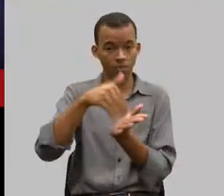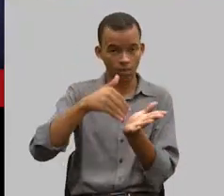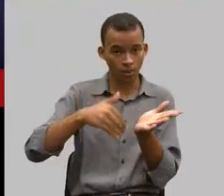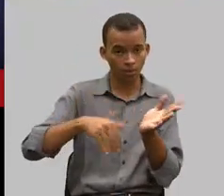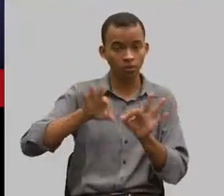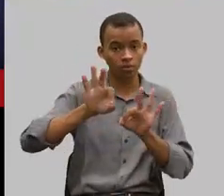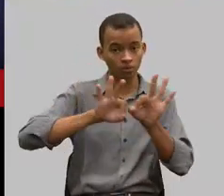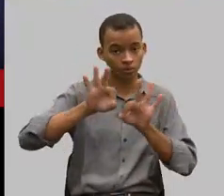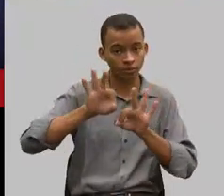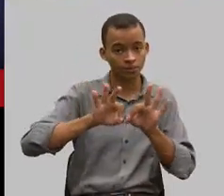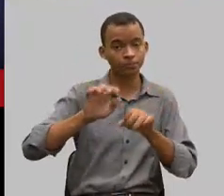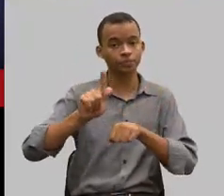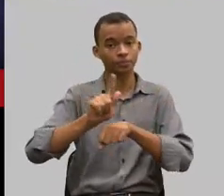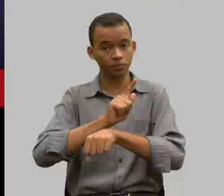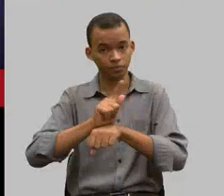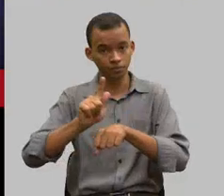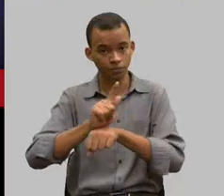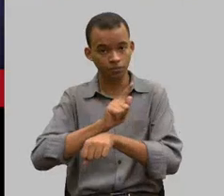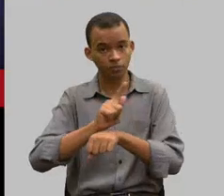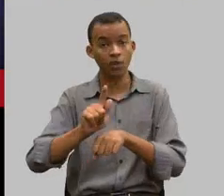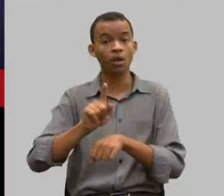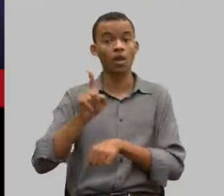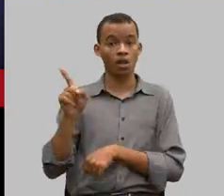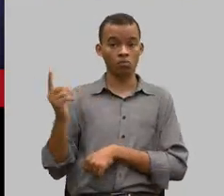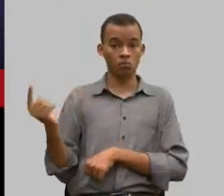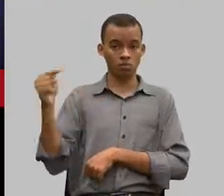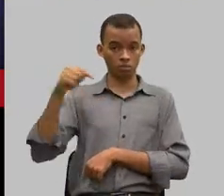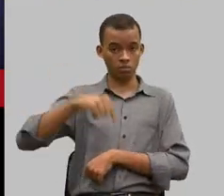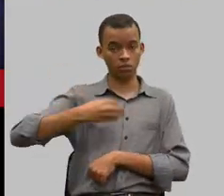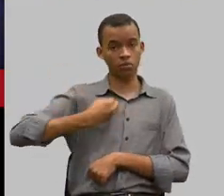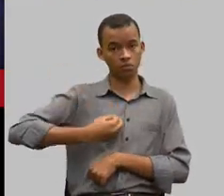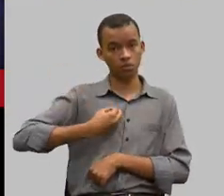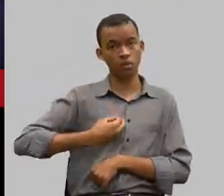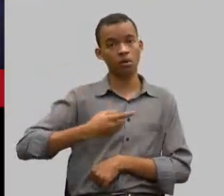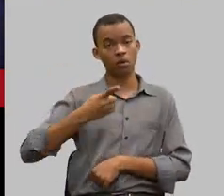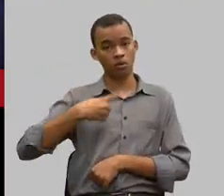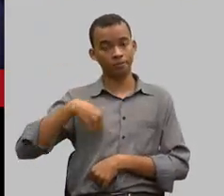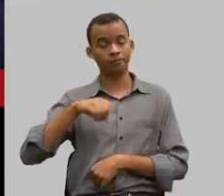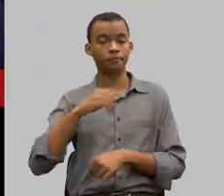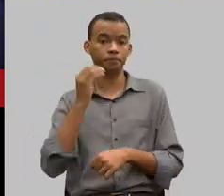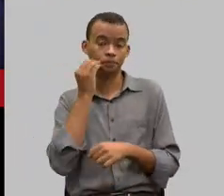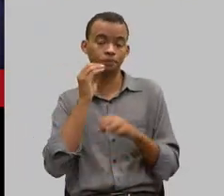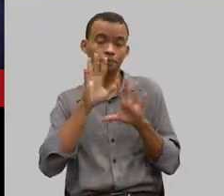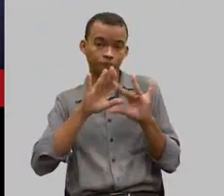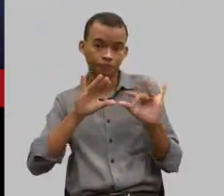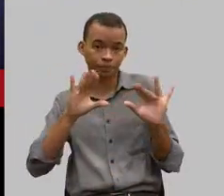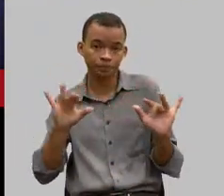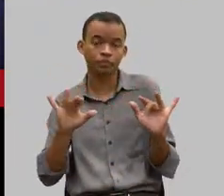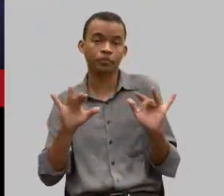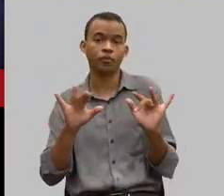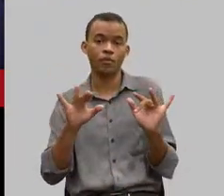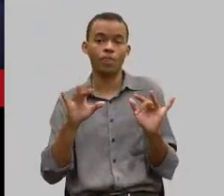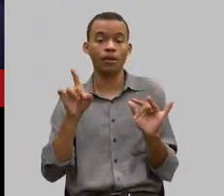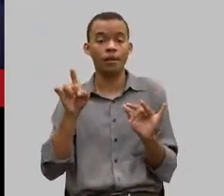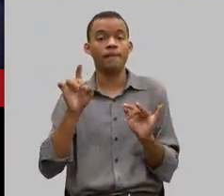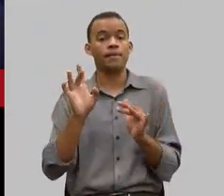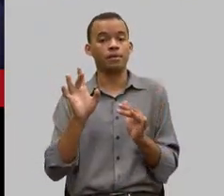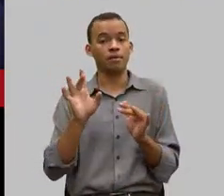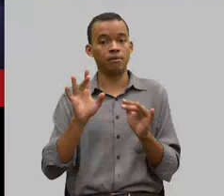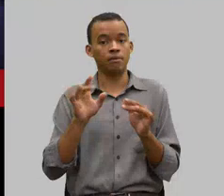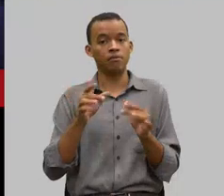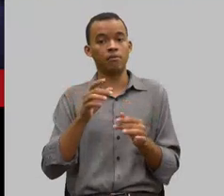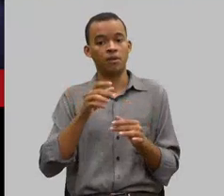gestão ela quando esteve aqui para nos tranquilizar sobre adesão a regime de recuperação fiscal garantiu que os